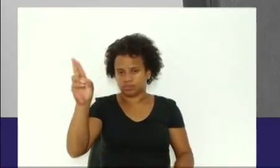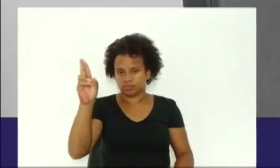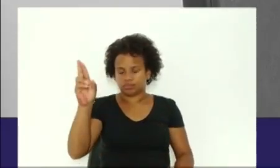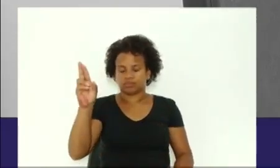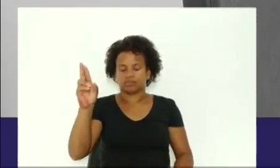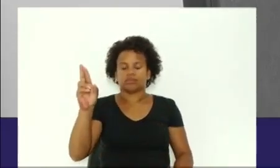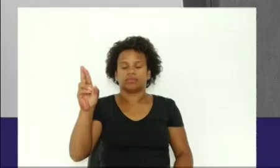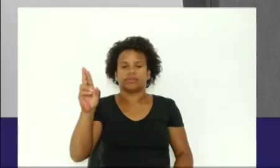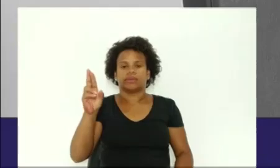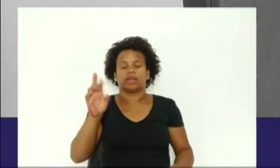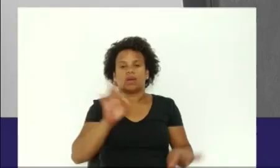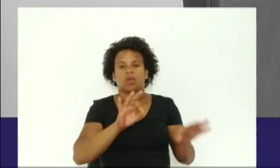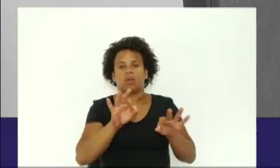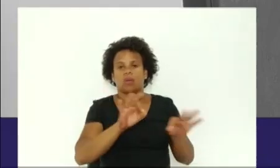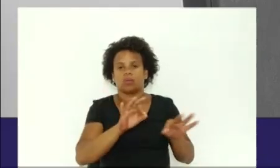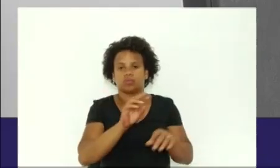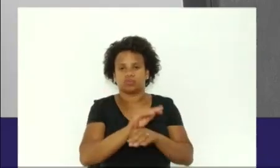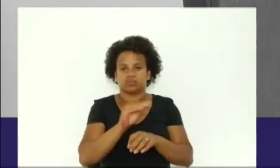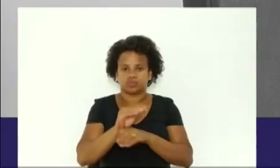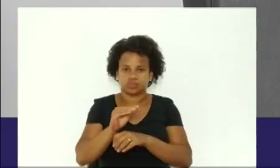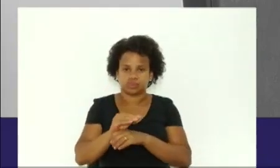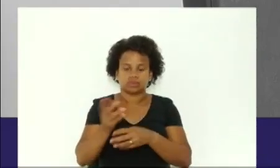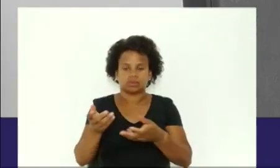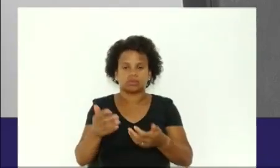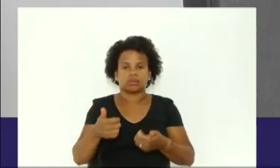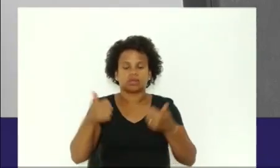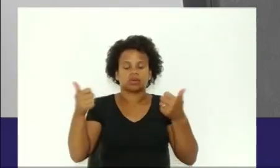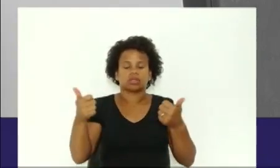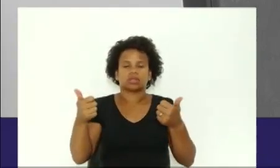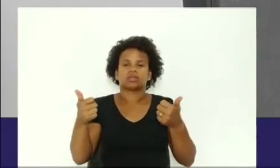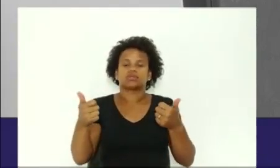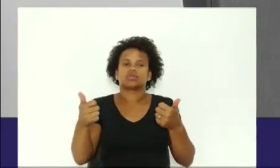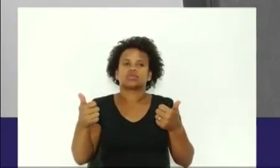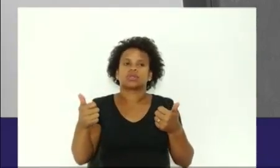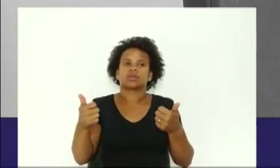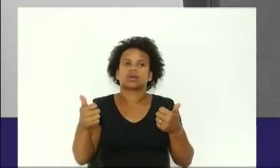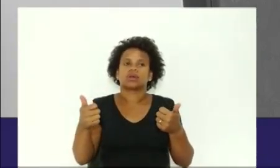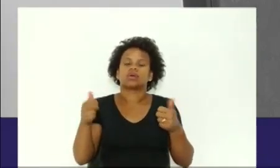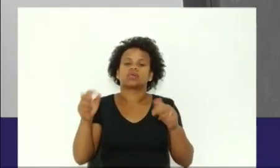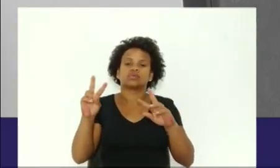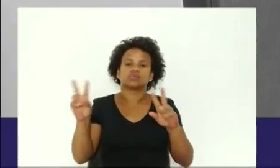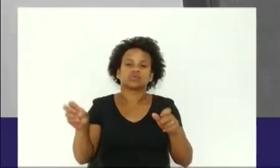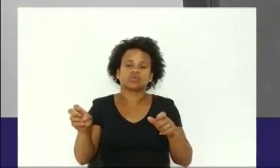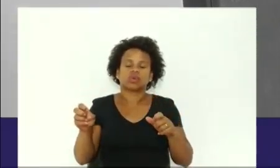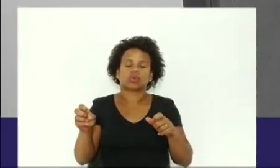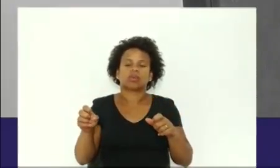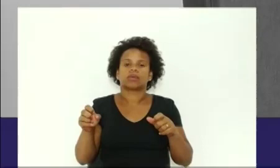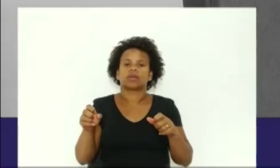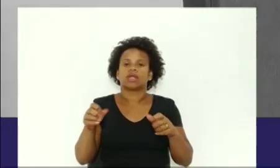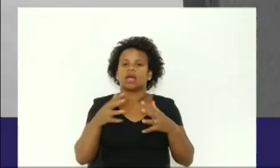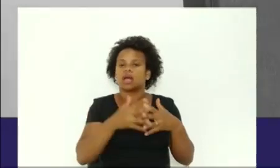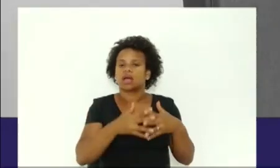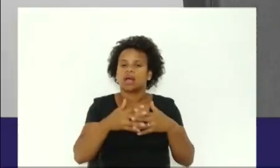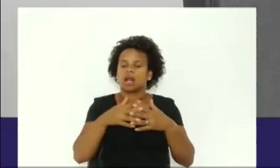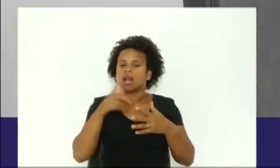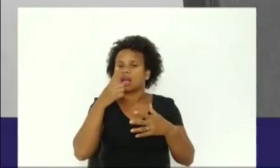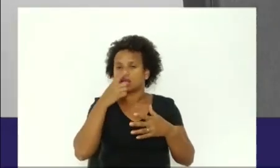zeladoria, solicita-se melhorias pontuais acerca da coleta seletiva de lixo em